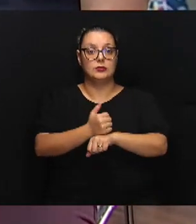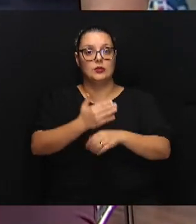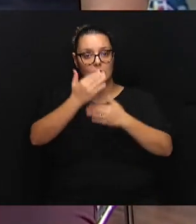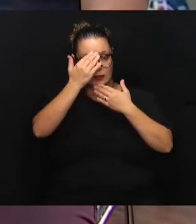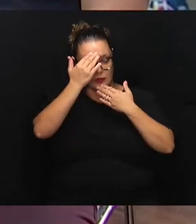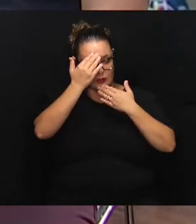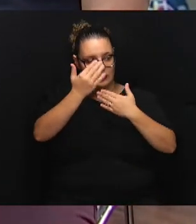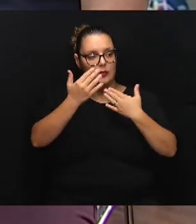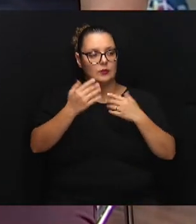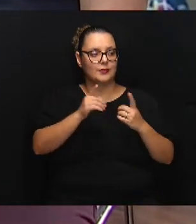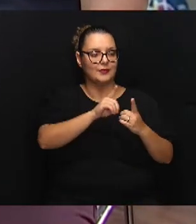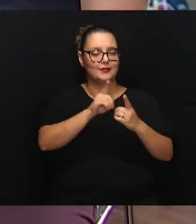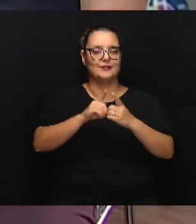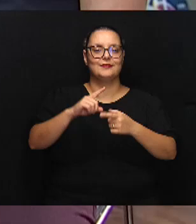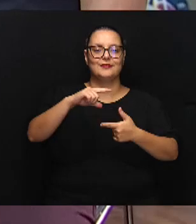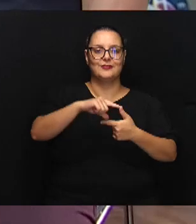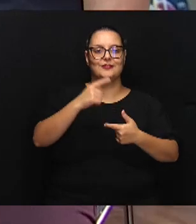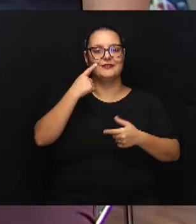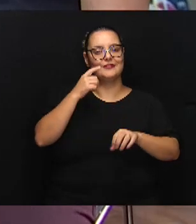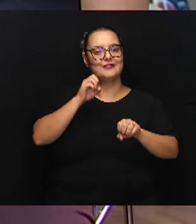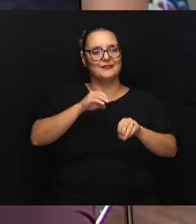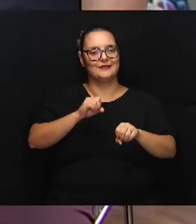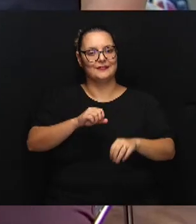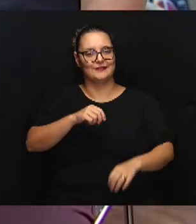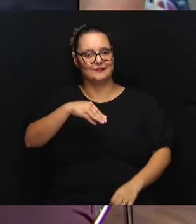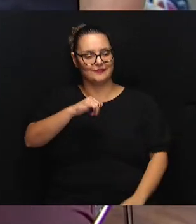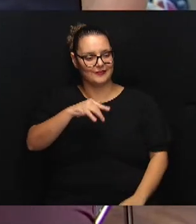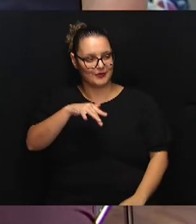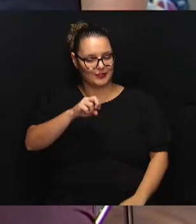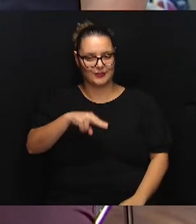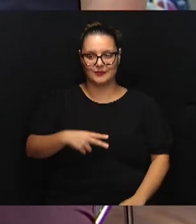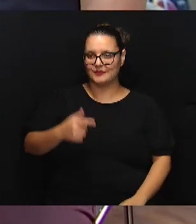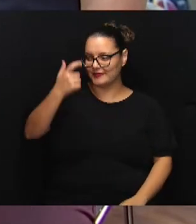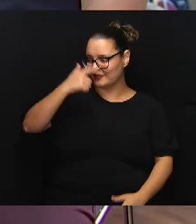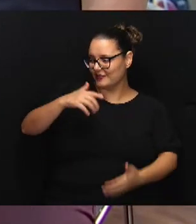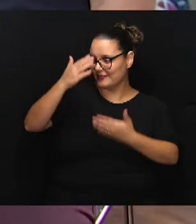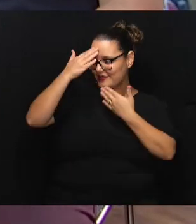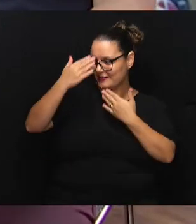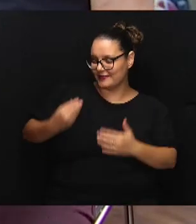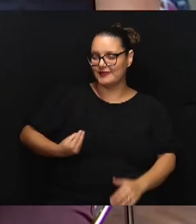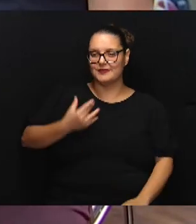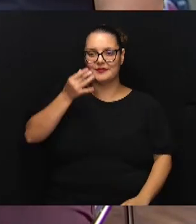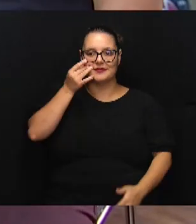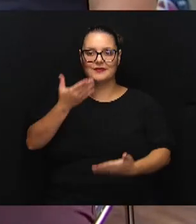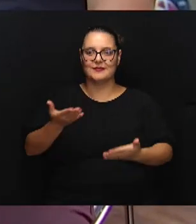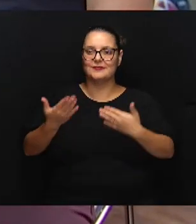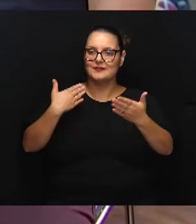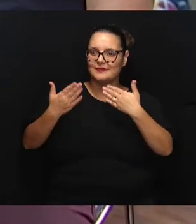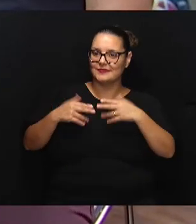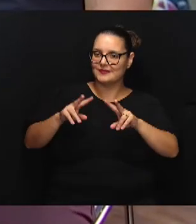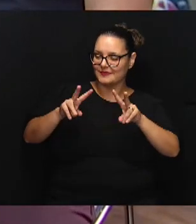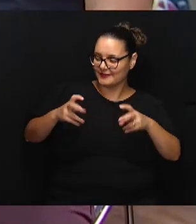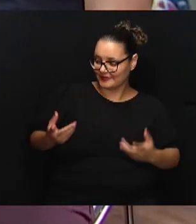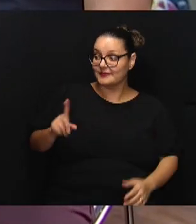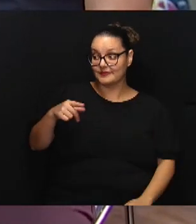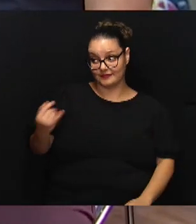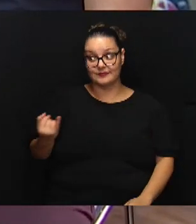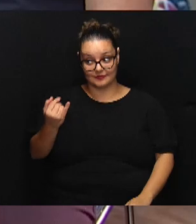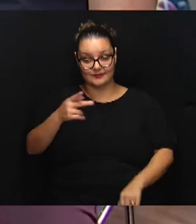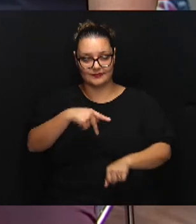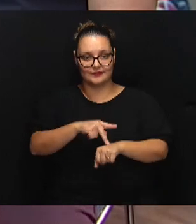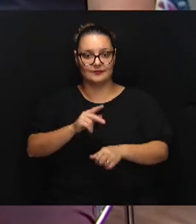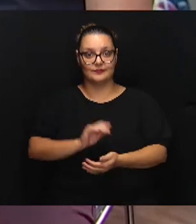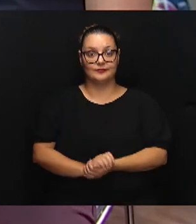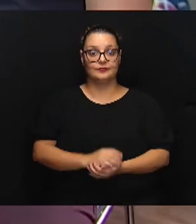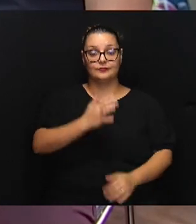obrigado por nos atender aqui no quadro de Olho na Educação, Maico. Agradeço a presença de vocês e vamos bater um papo sobre isso tão importante para o país.